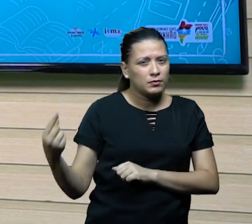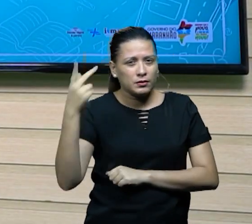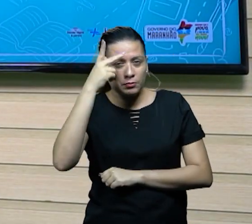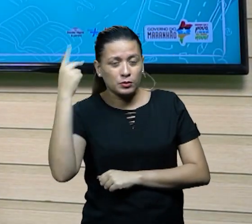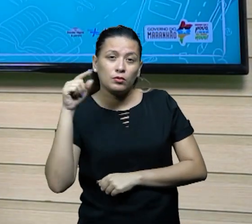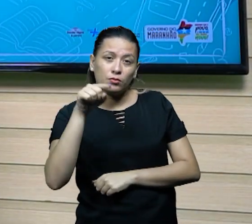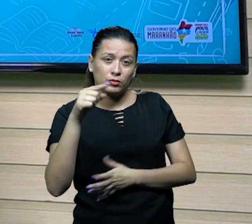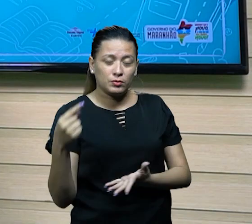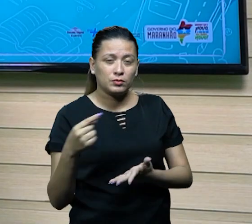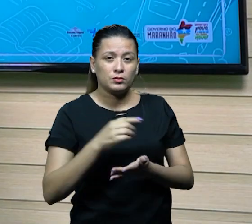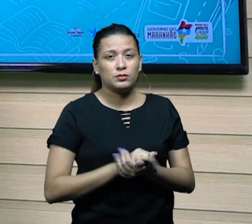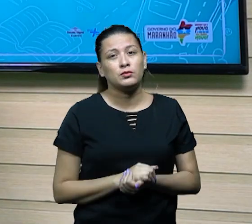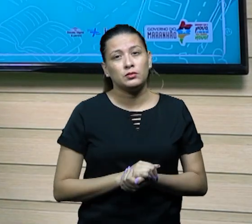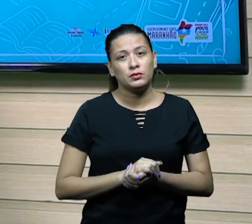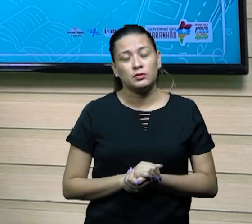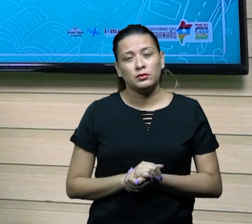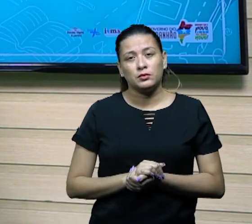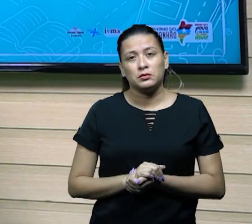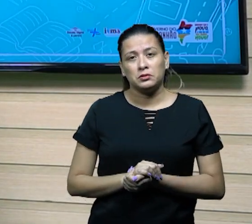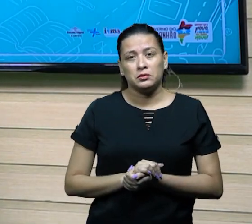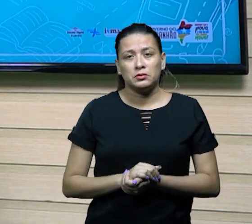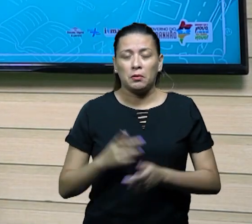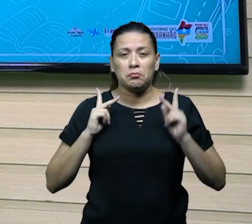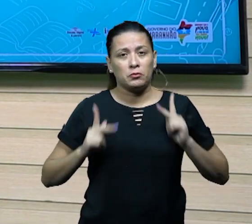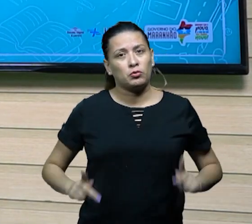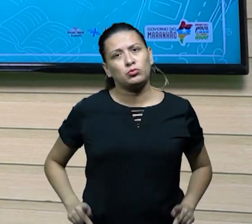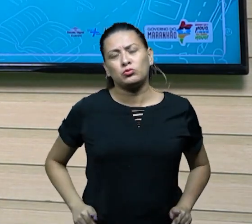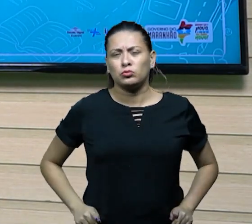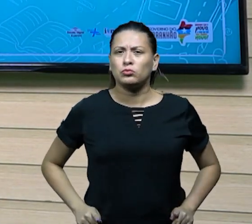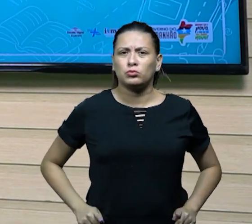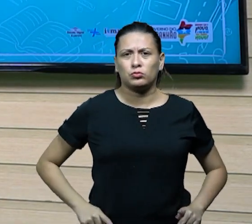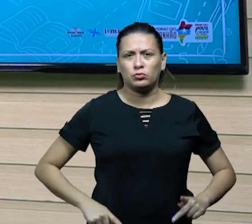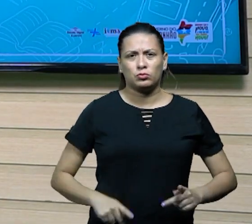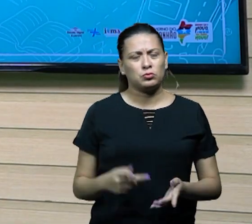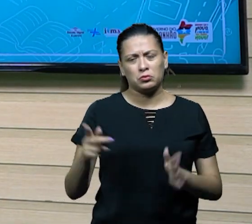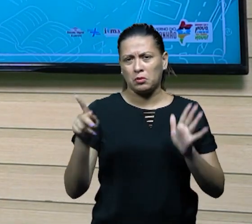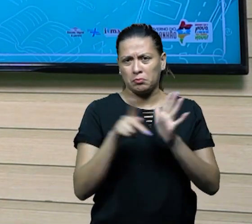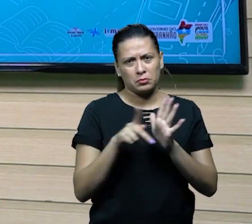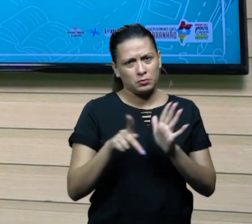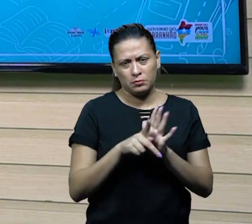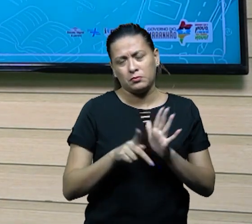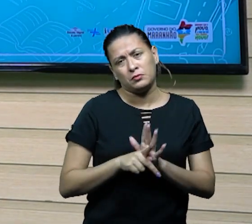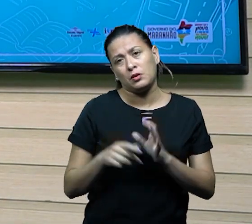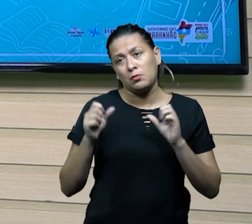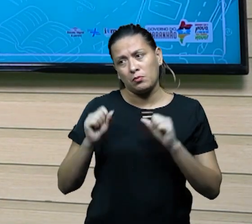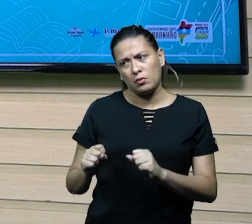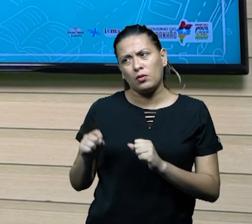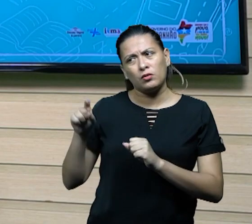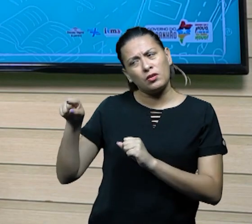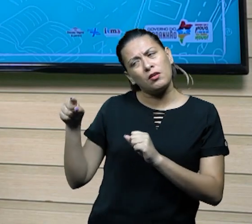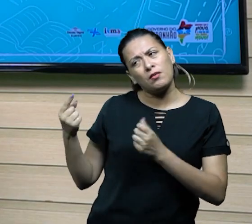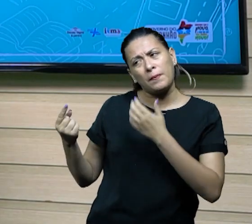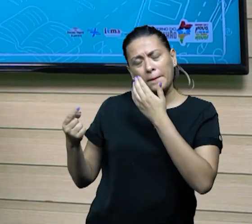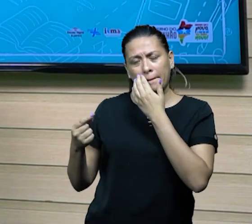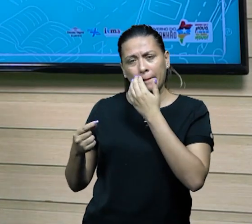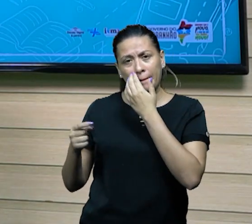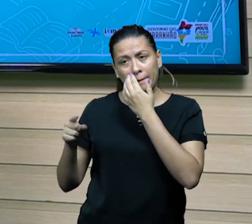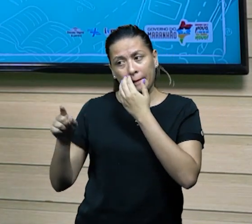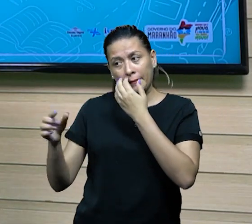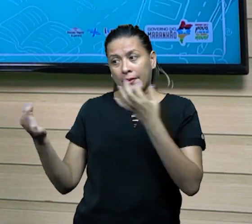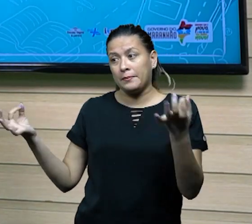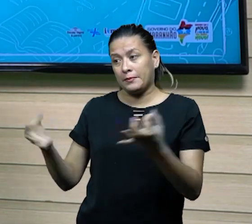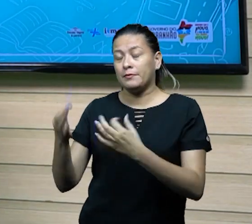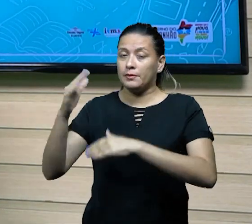tente imitar alguém. Você tem seu próprio estilo, você tem o seu próprio jeito de ser. O que acontece? Você pode pegar alguém